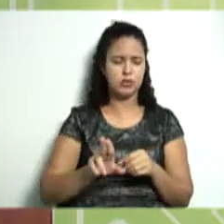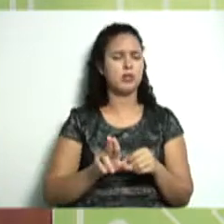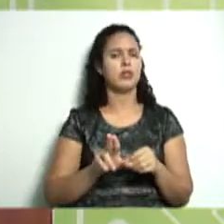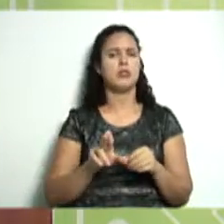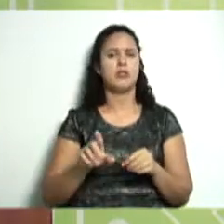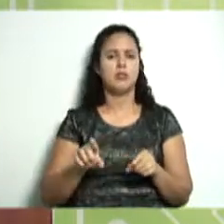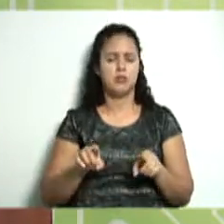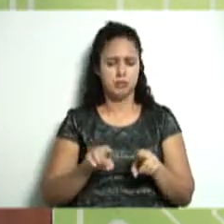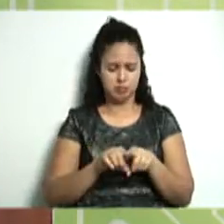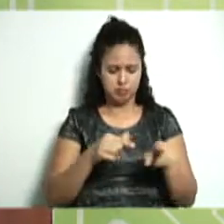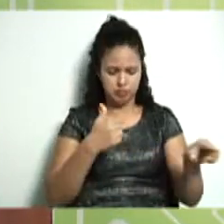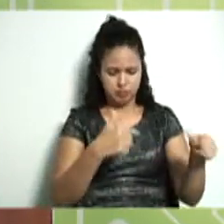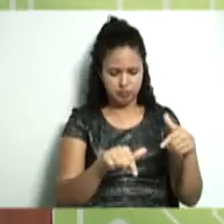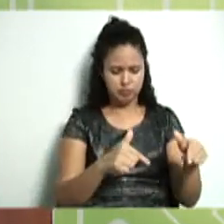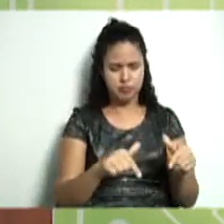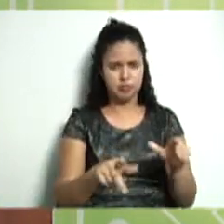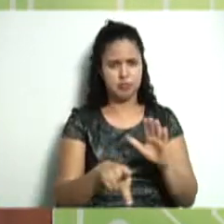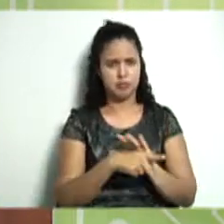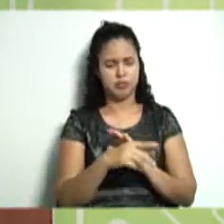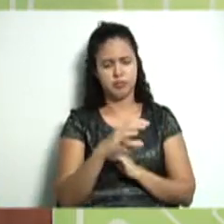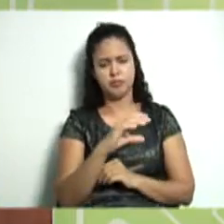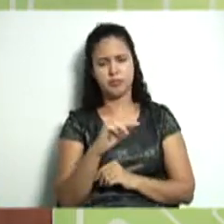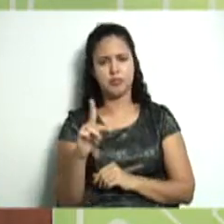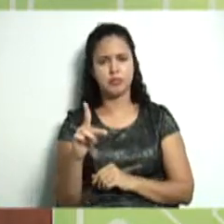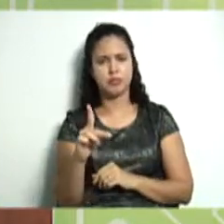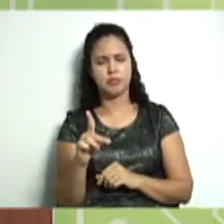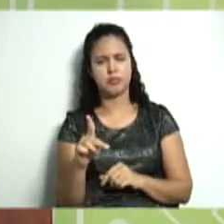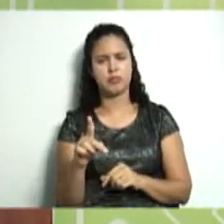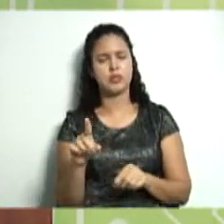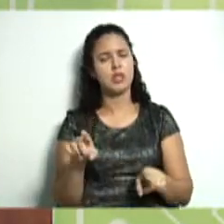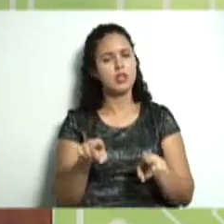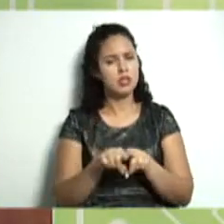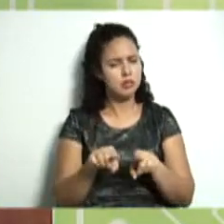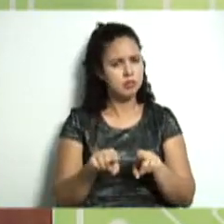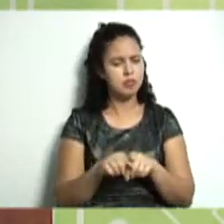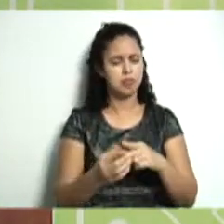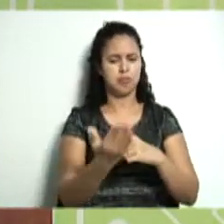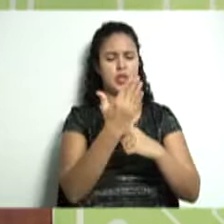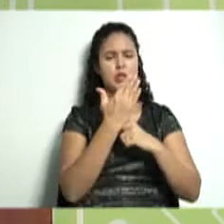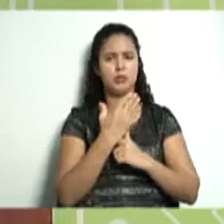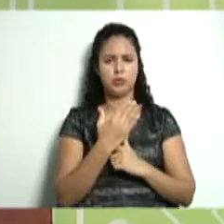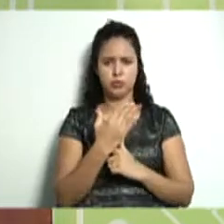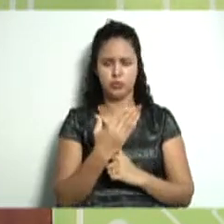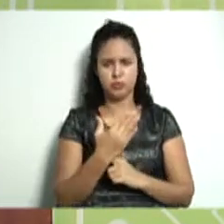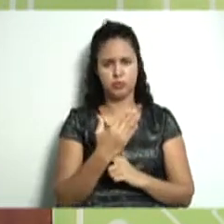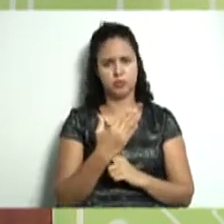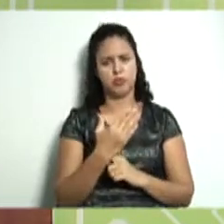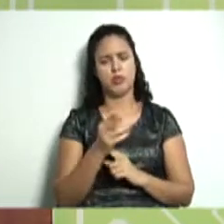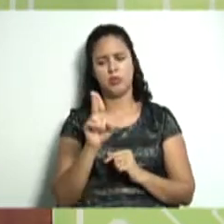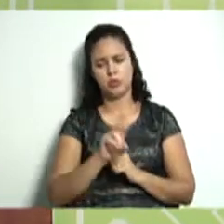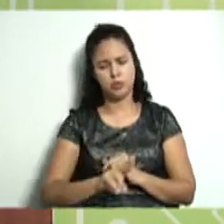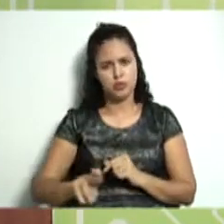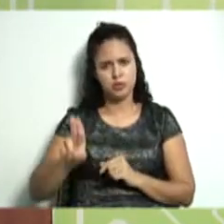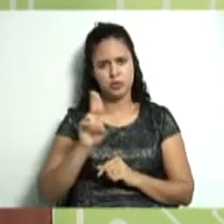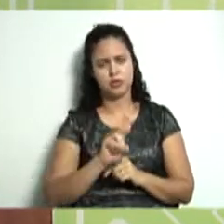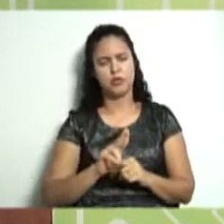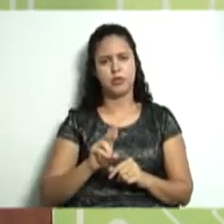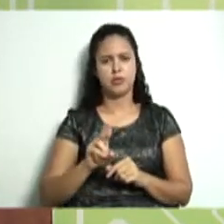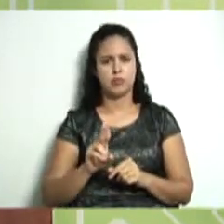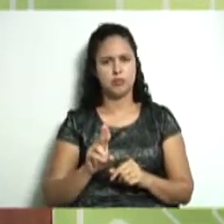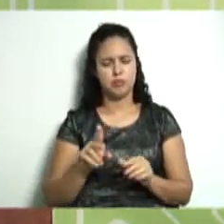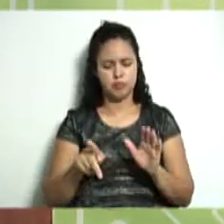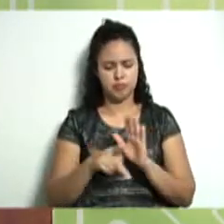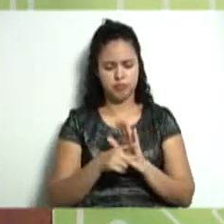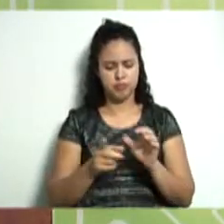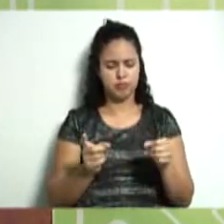do serviço da cooperativa. Ele se beneficia como usuário cooperativo para